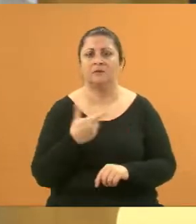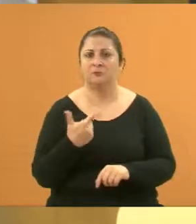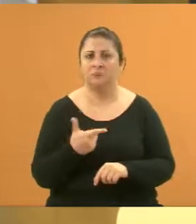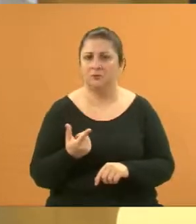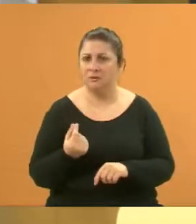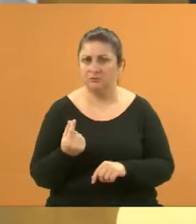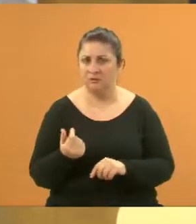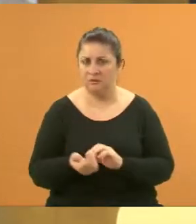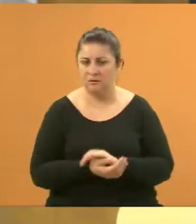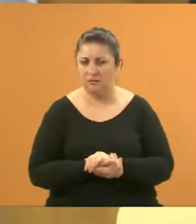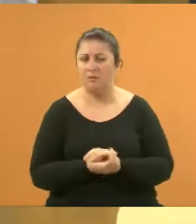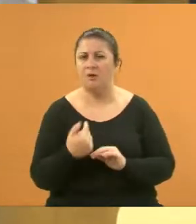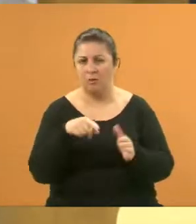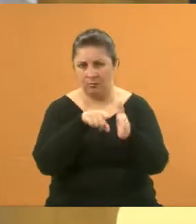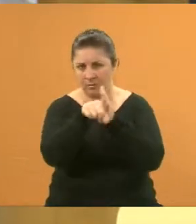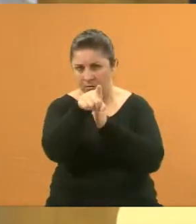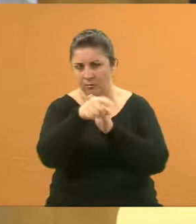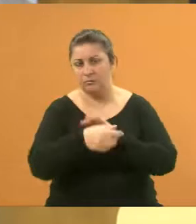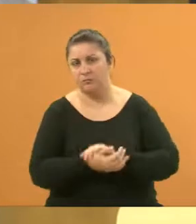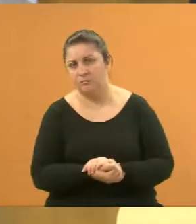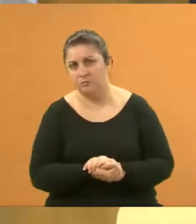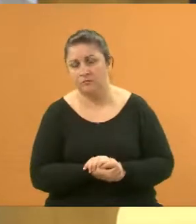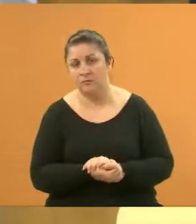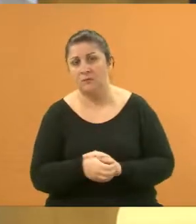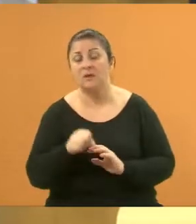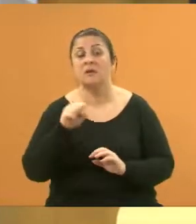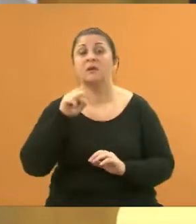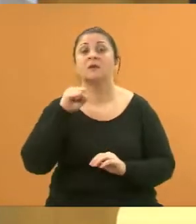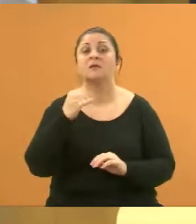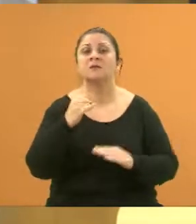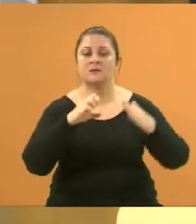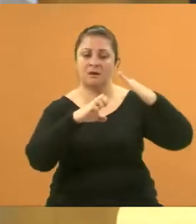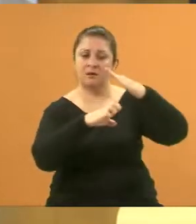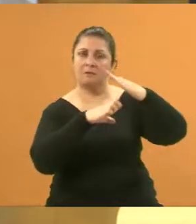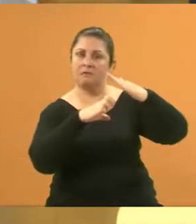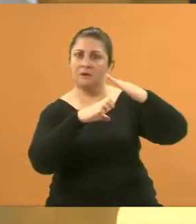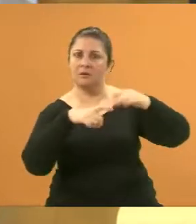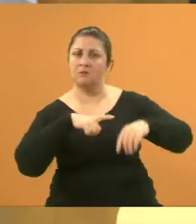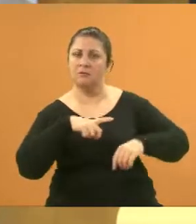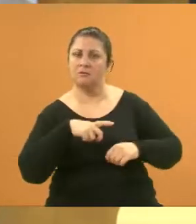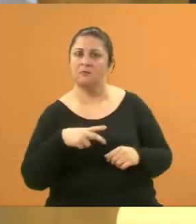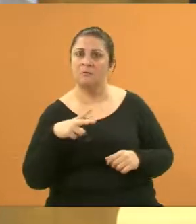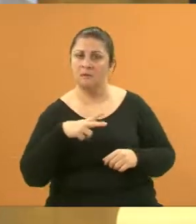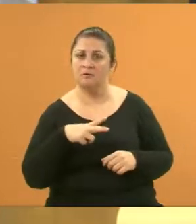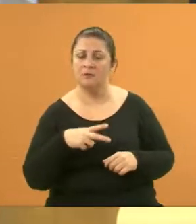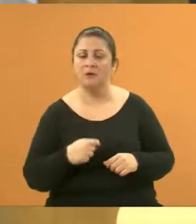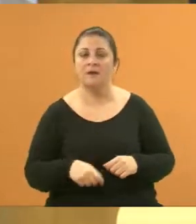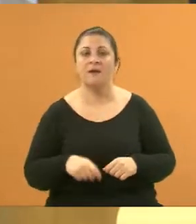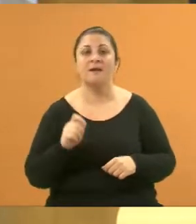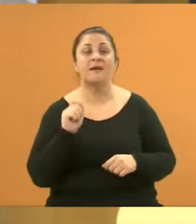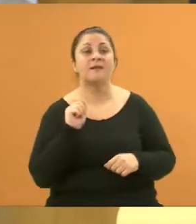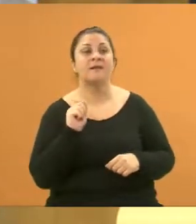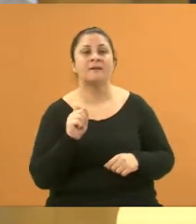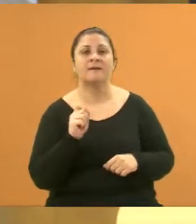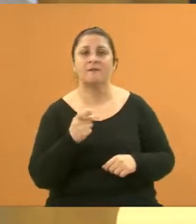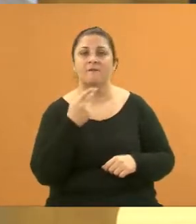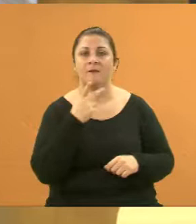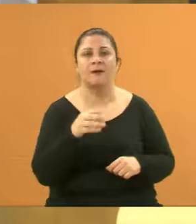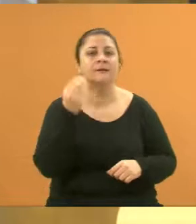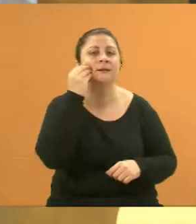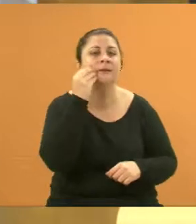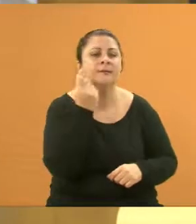recurso. E eu pergunto para vocês, se fosse uma empresa privada, quem abriria a mão de